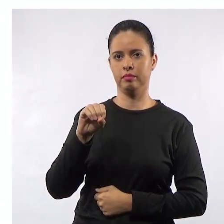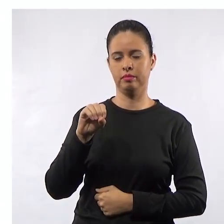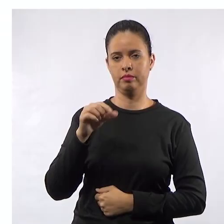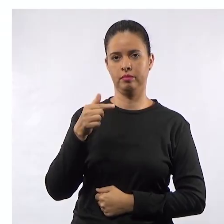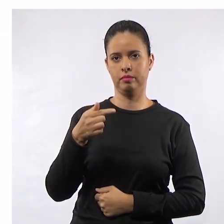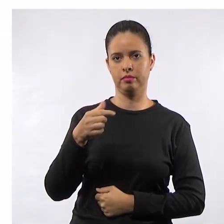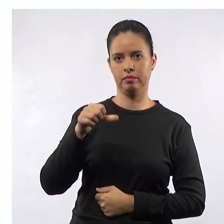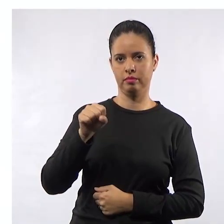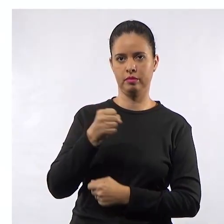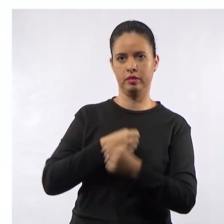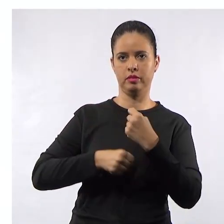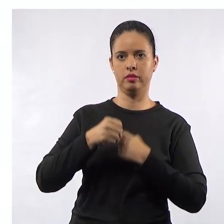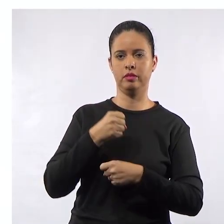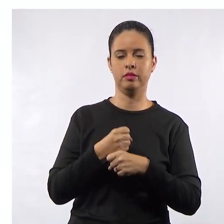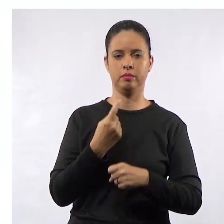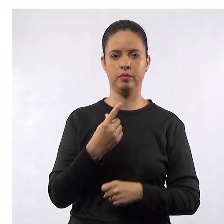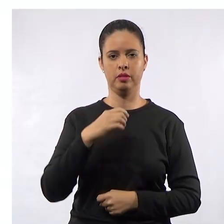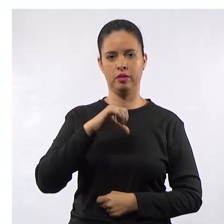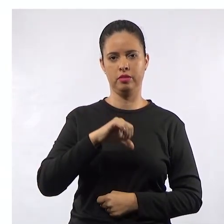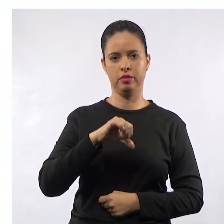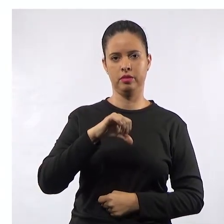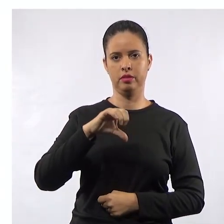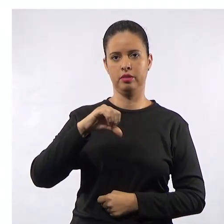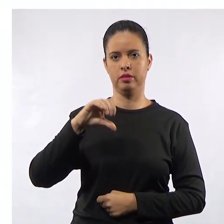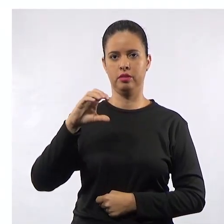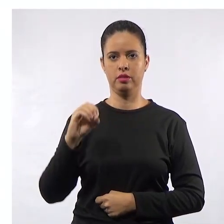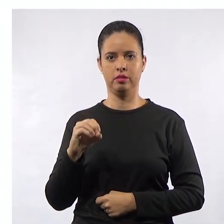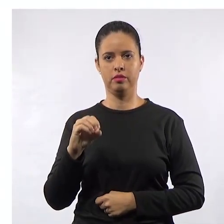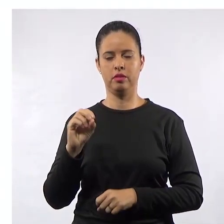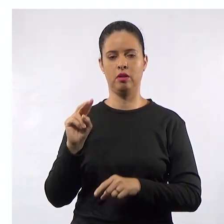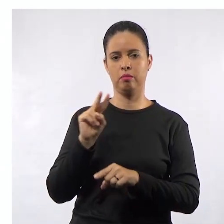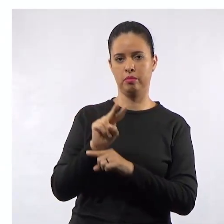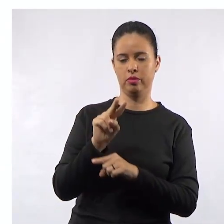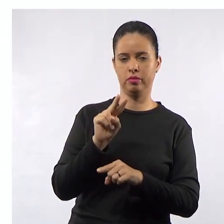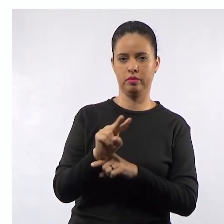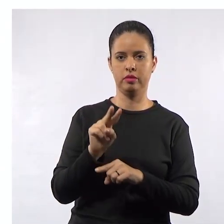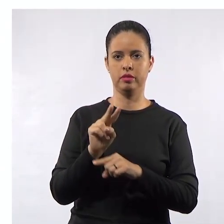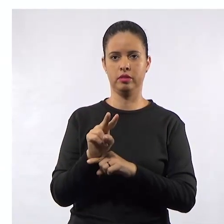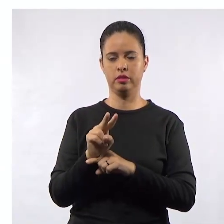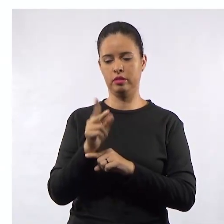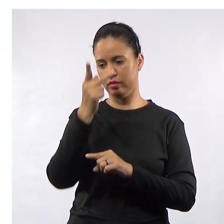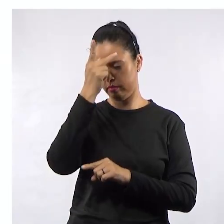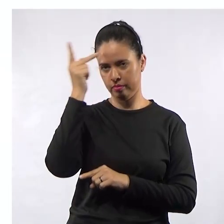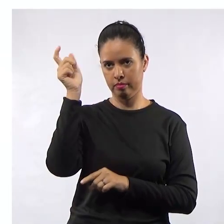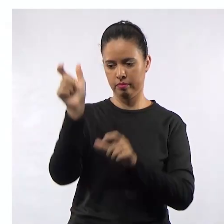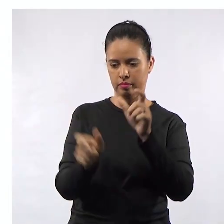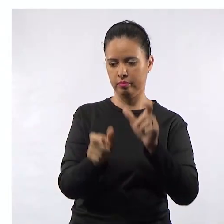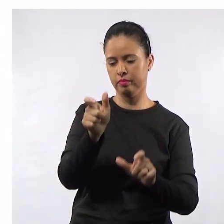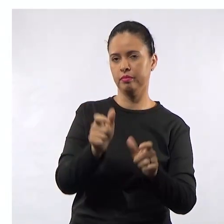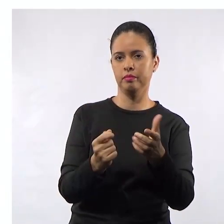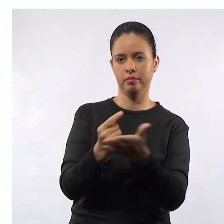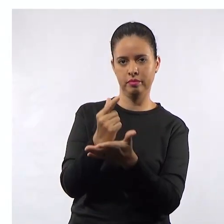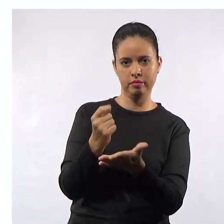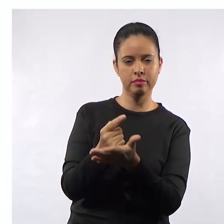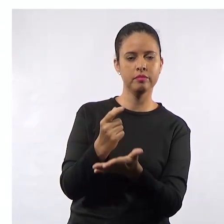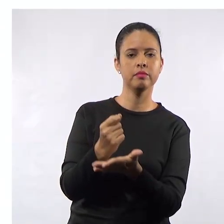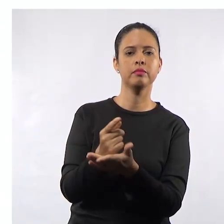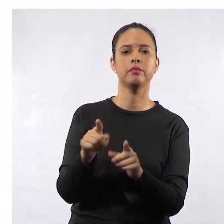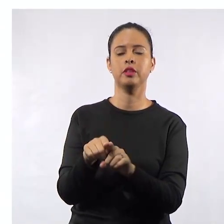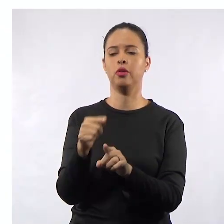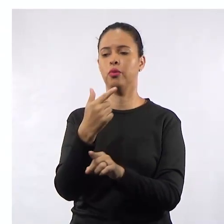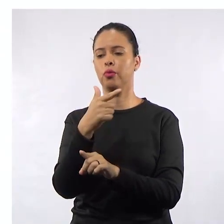de 1990, tá? Que dispõe sobre a proteção do consumidor e da outras providências,